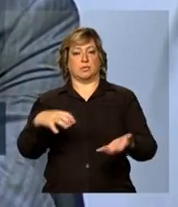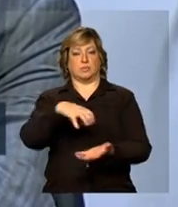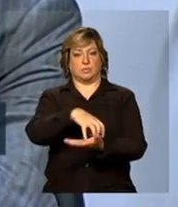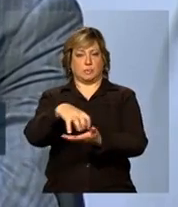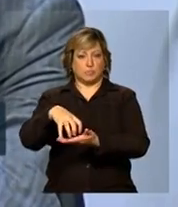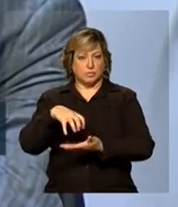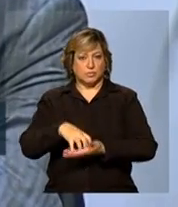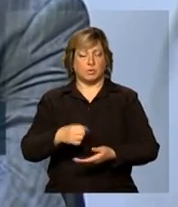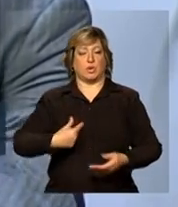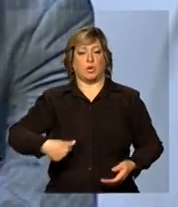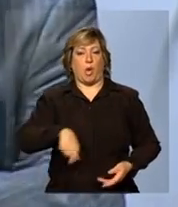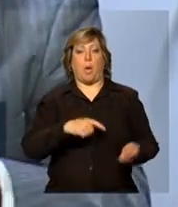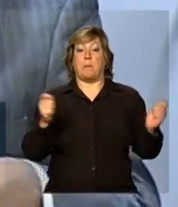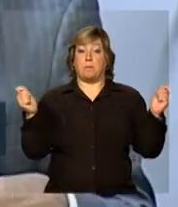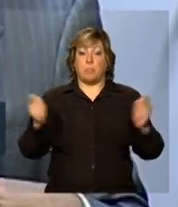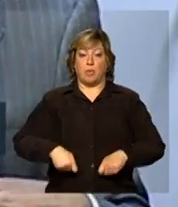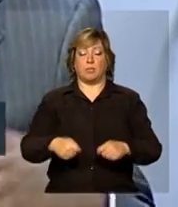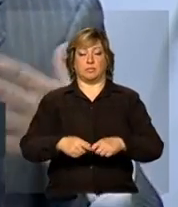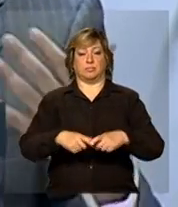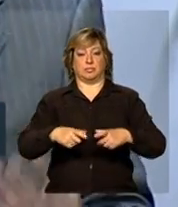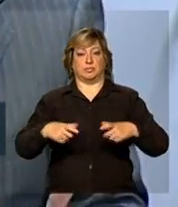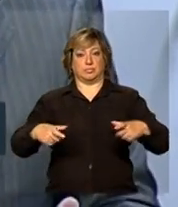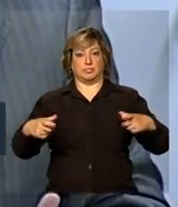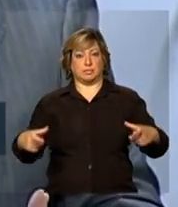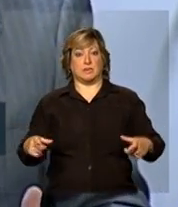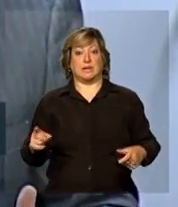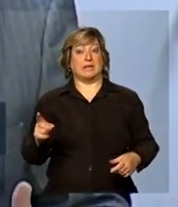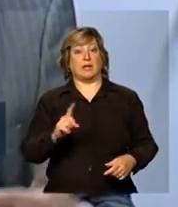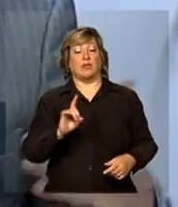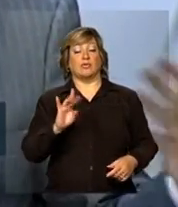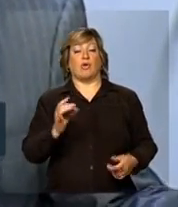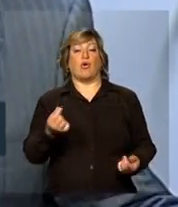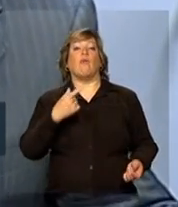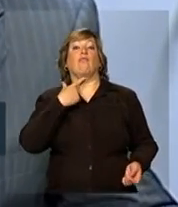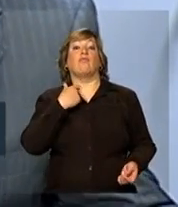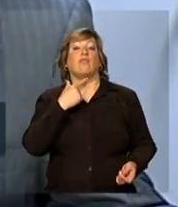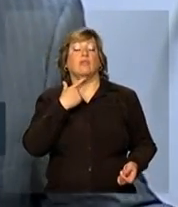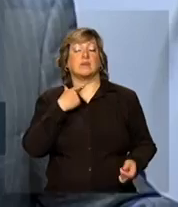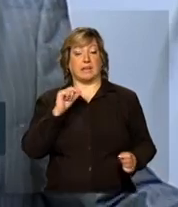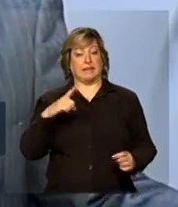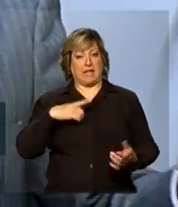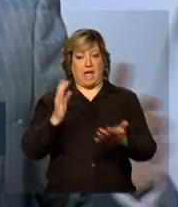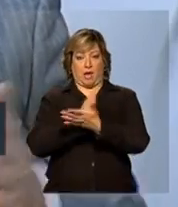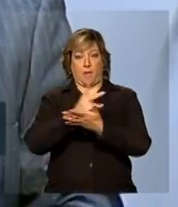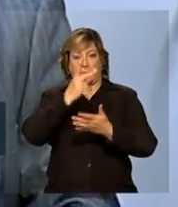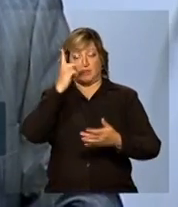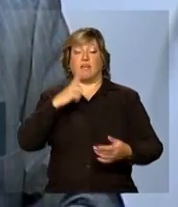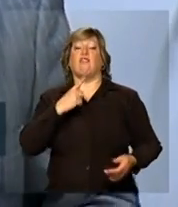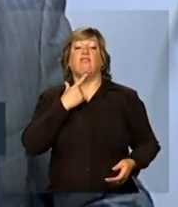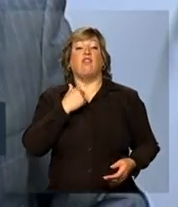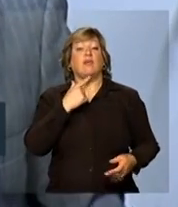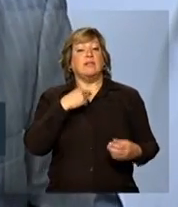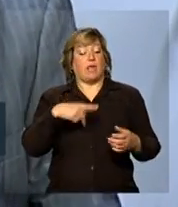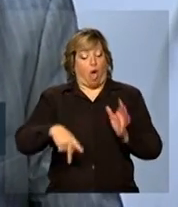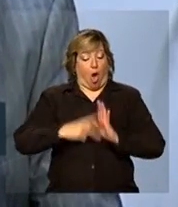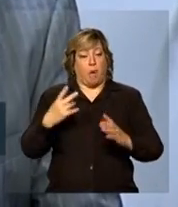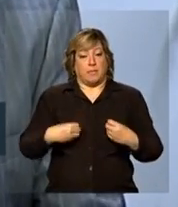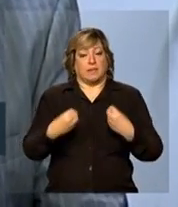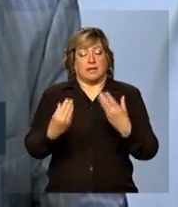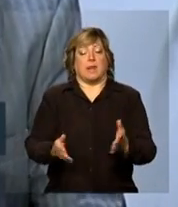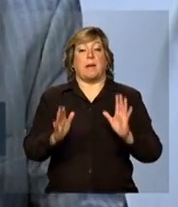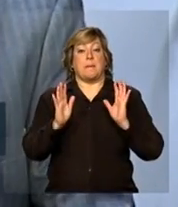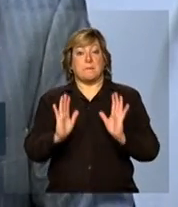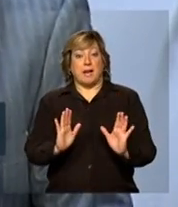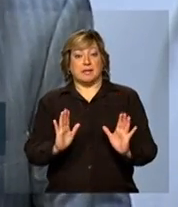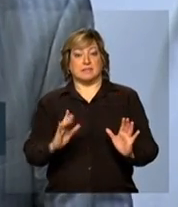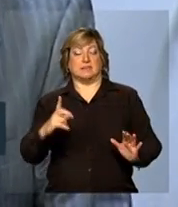para que possamos ampliar não só o desejo de ser doador, porque uma coisa é ser o desejo de ser doador e o outro o próprio ato da doação, que é ter uma